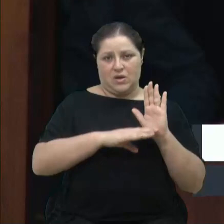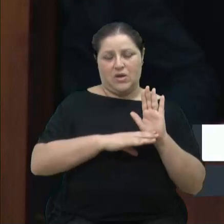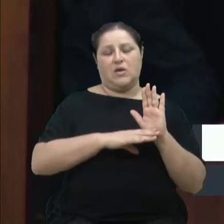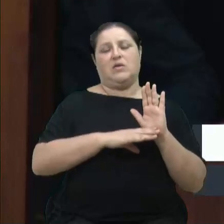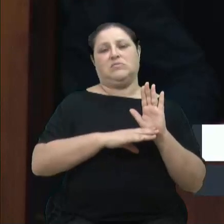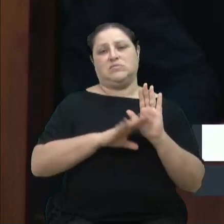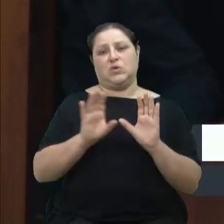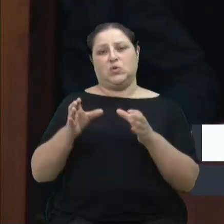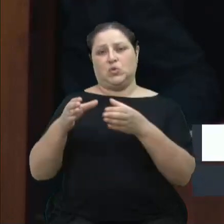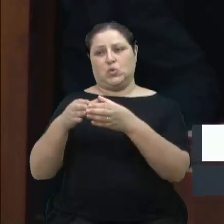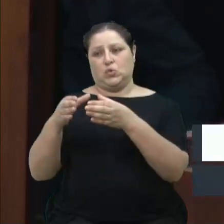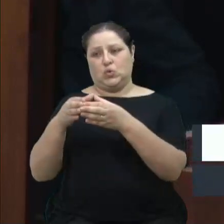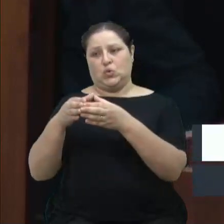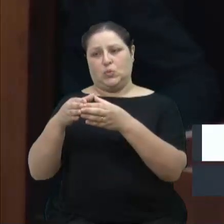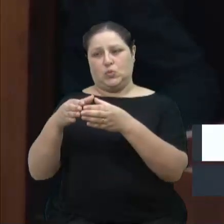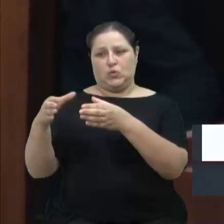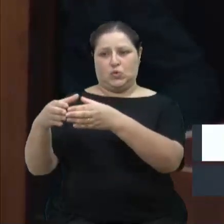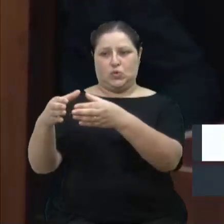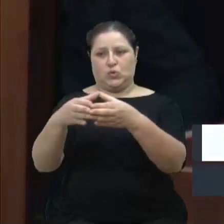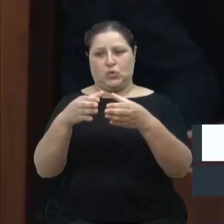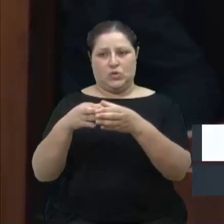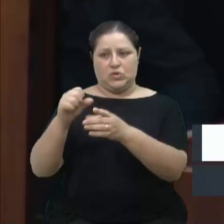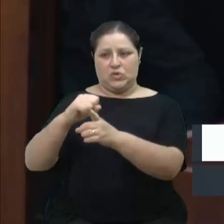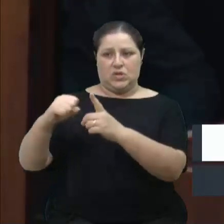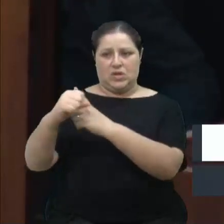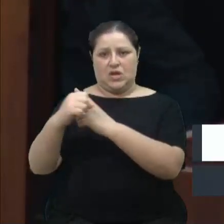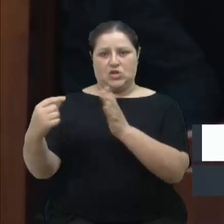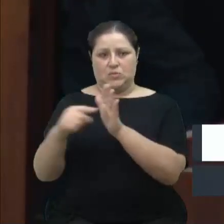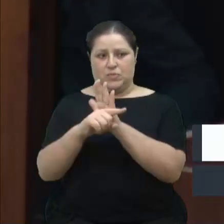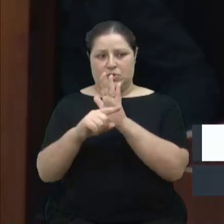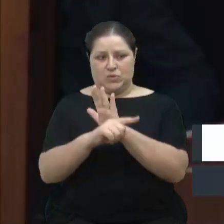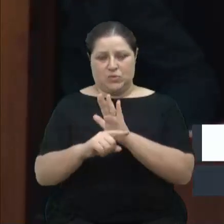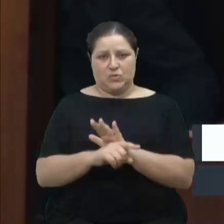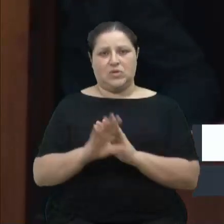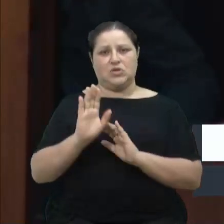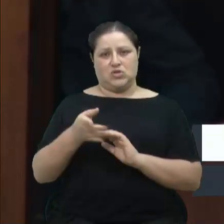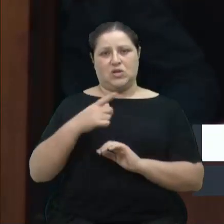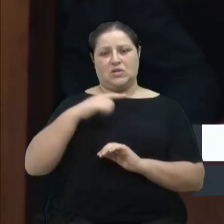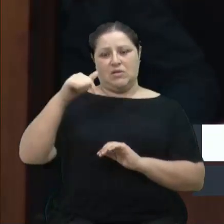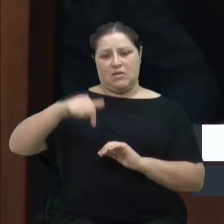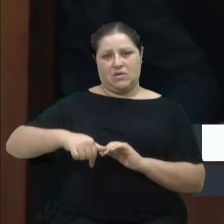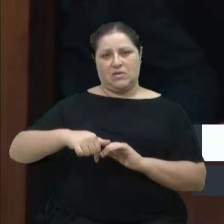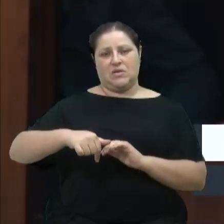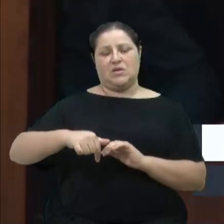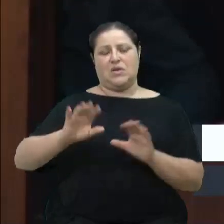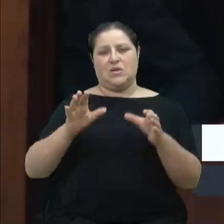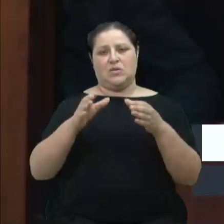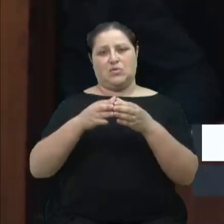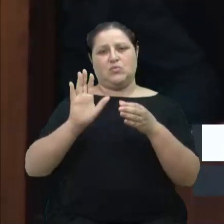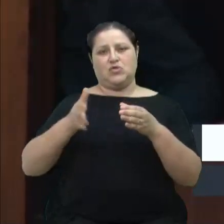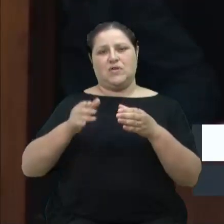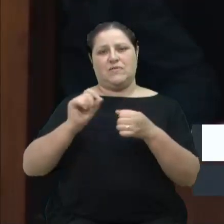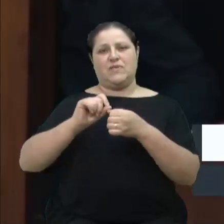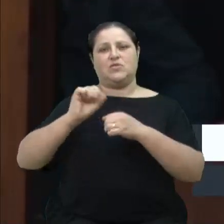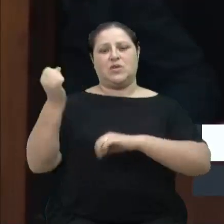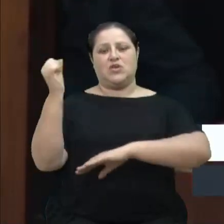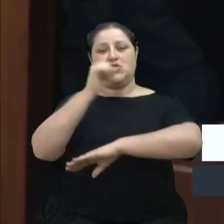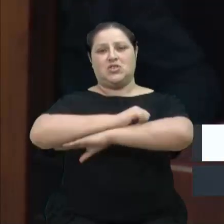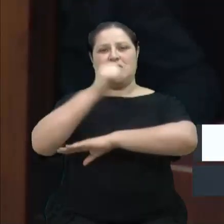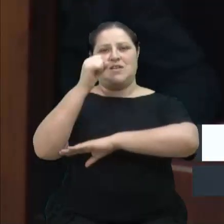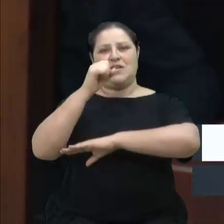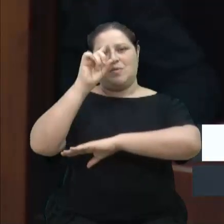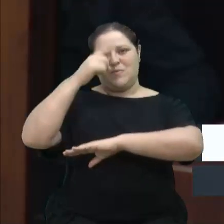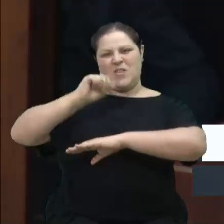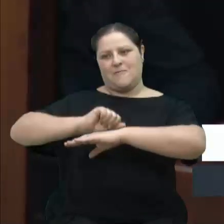por setores da sociedade, um vereador que já foi defenestrado aqui nessa plateia quando tratava